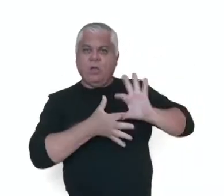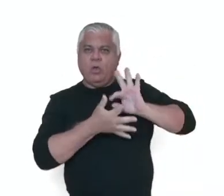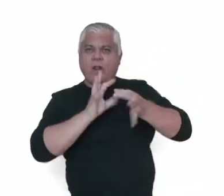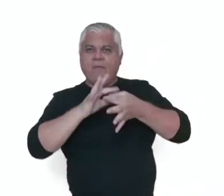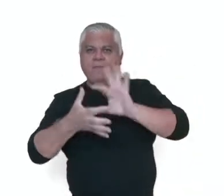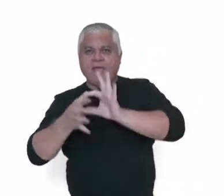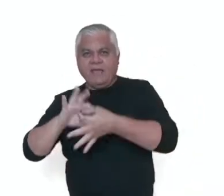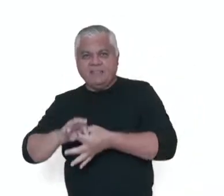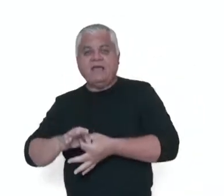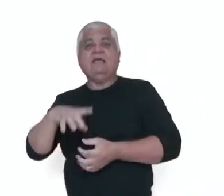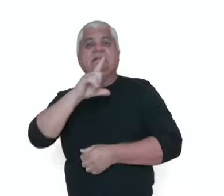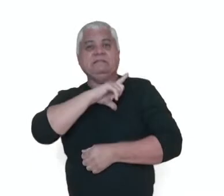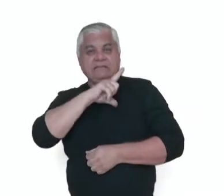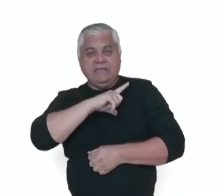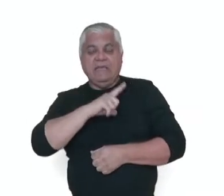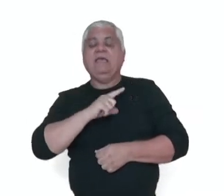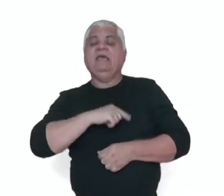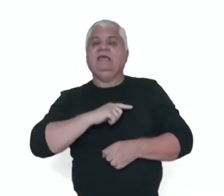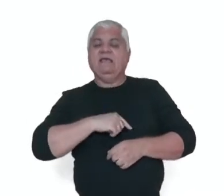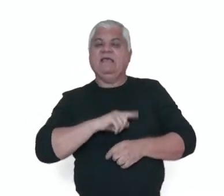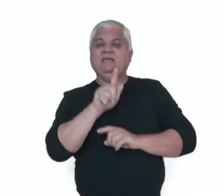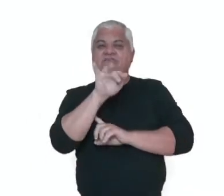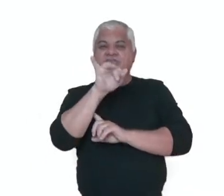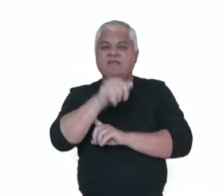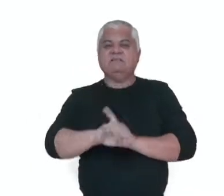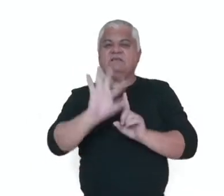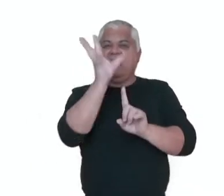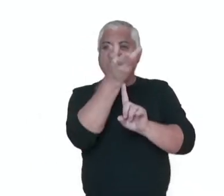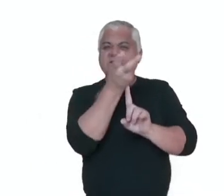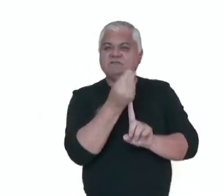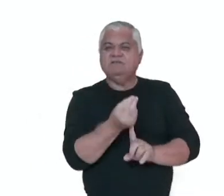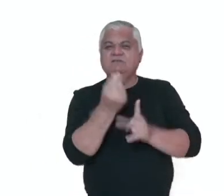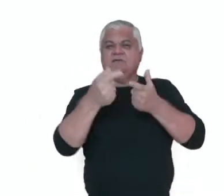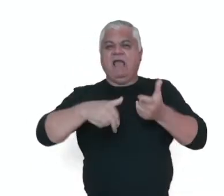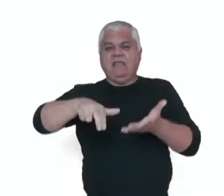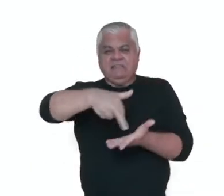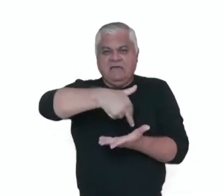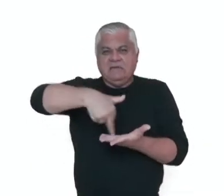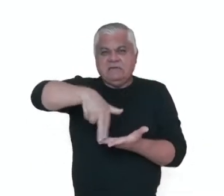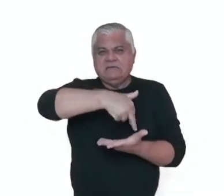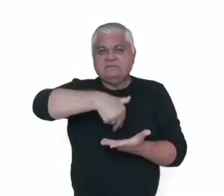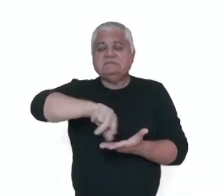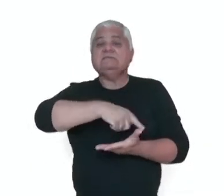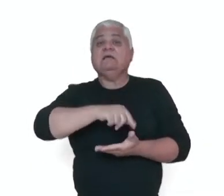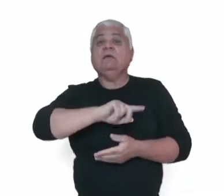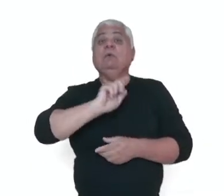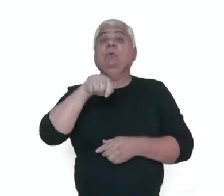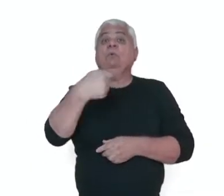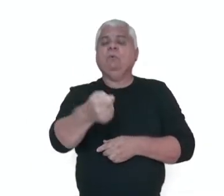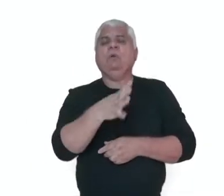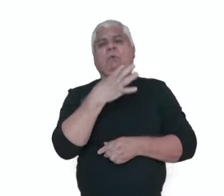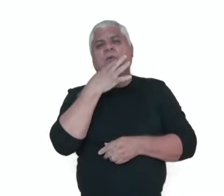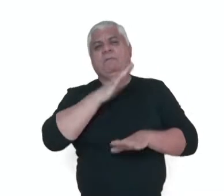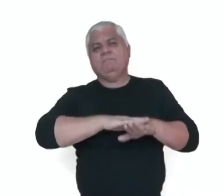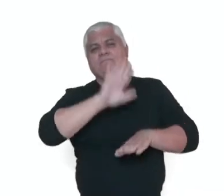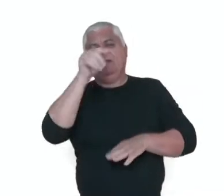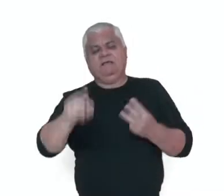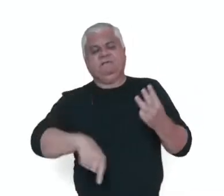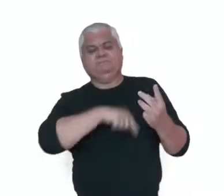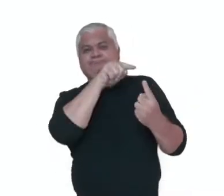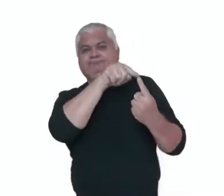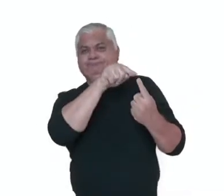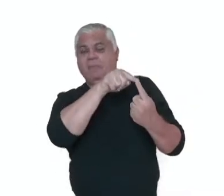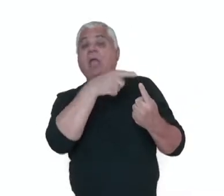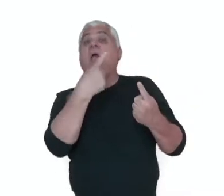pensamos aqui em ginástica artística, ginástica rítmica, que talvez sejam mais de conhecimento da maioria de vocês, por